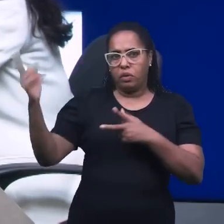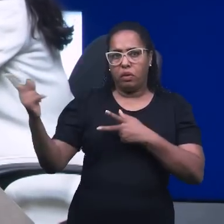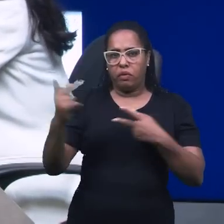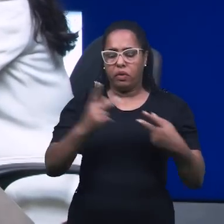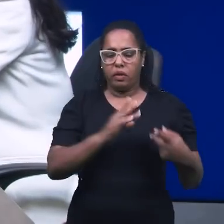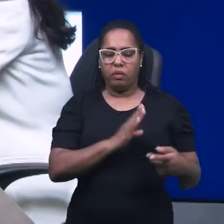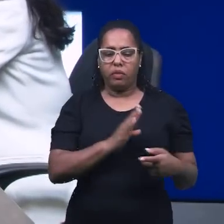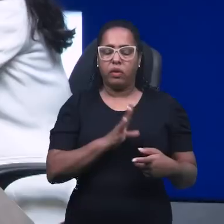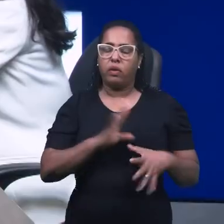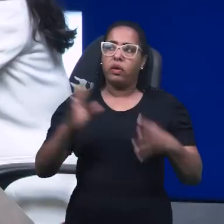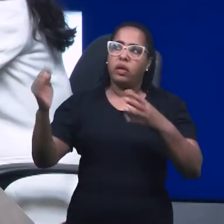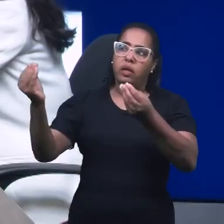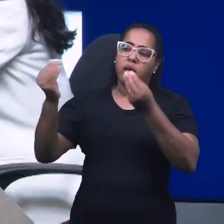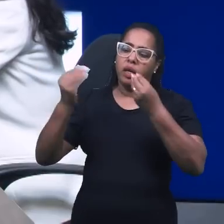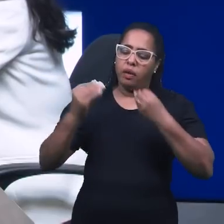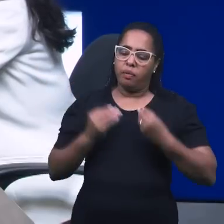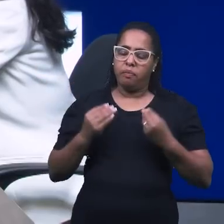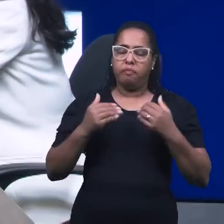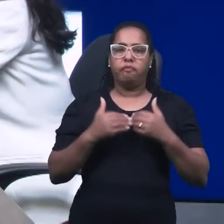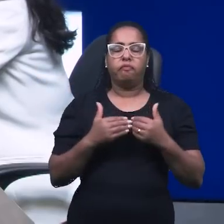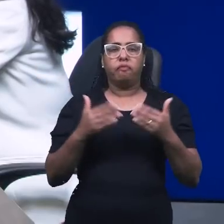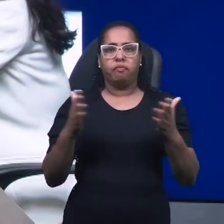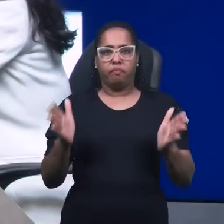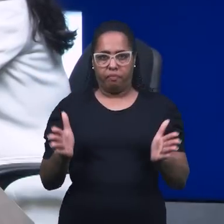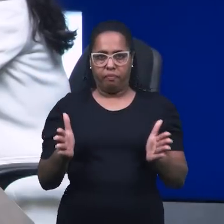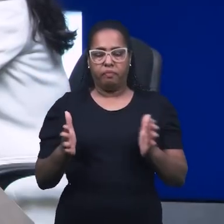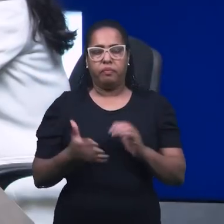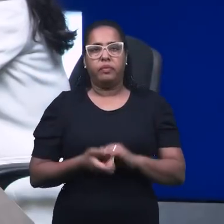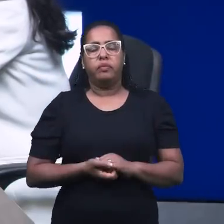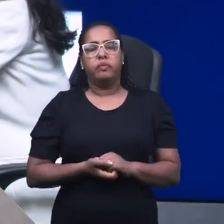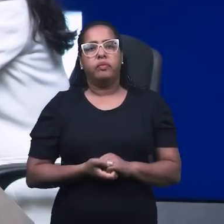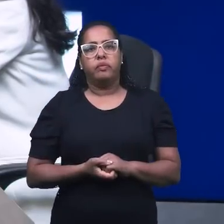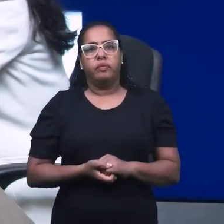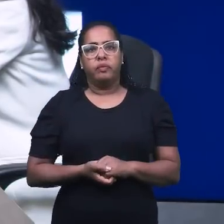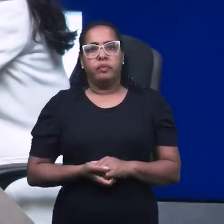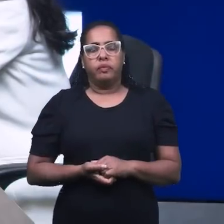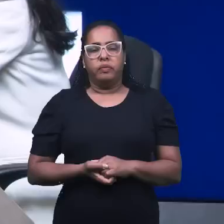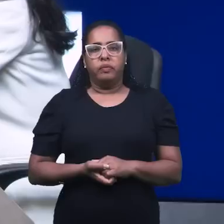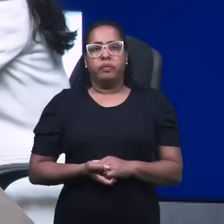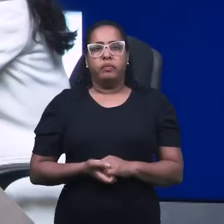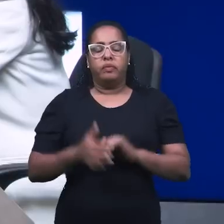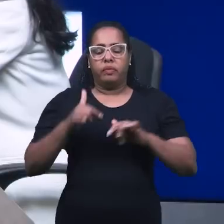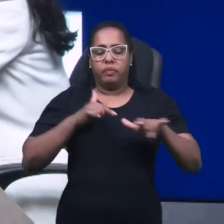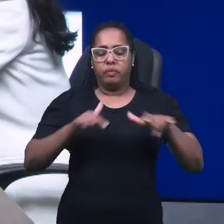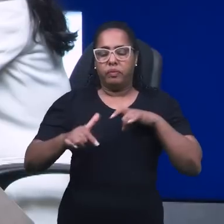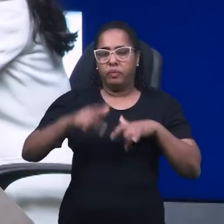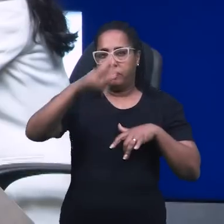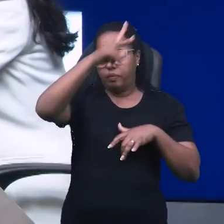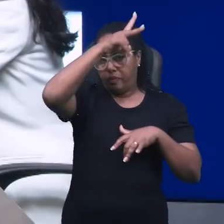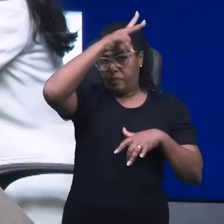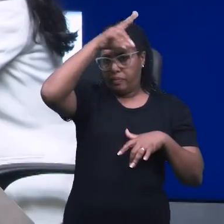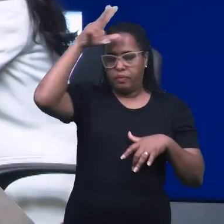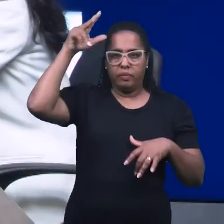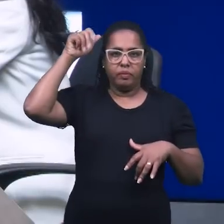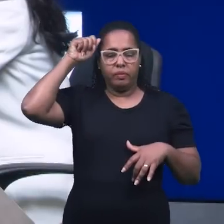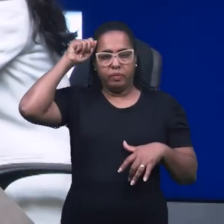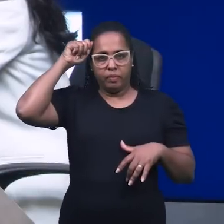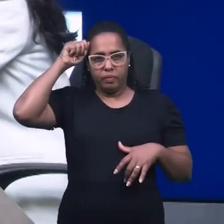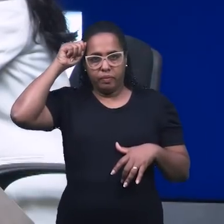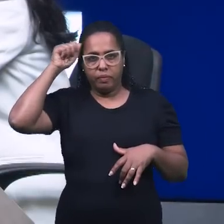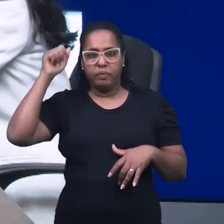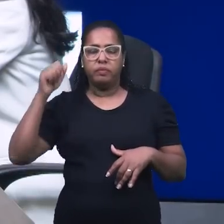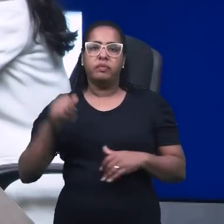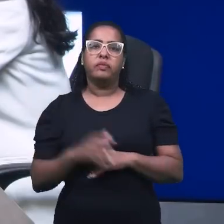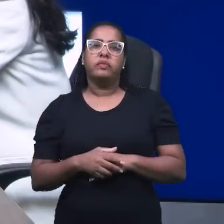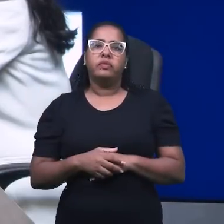coração que Ele ia me conceder essa porta. E aí, trabalhando na prefeitura,